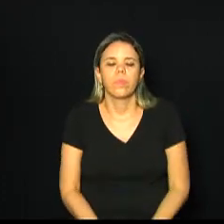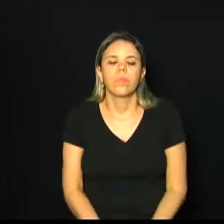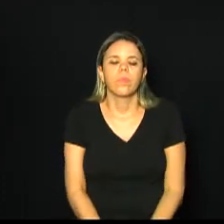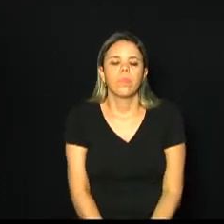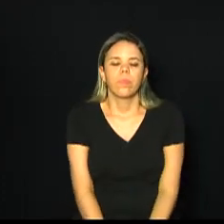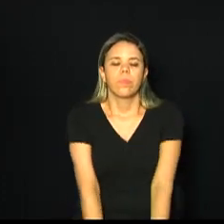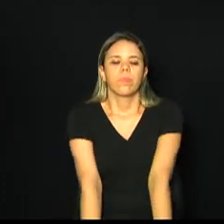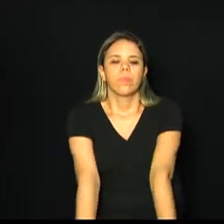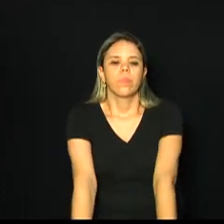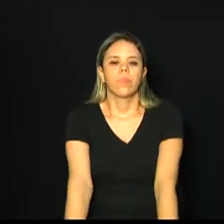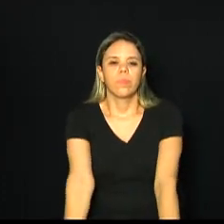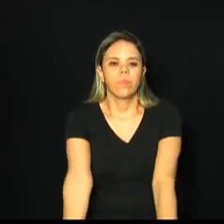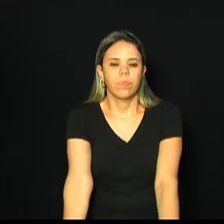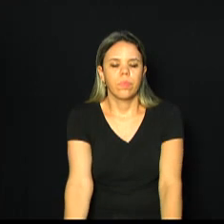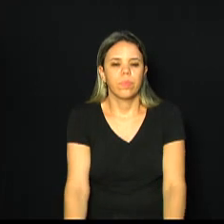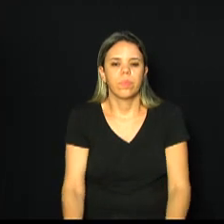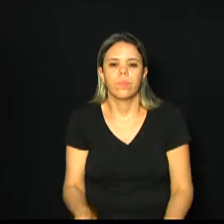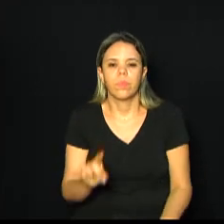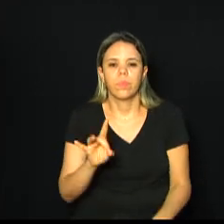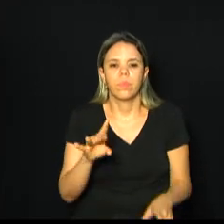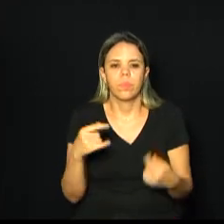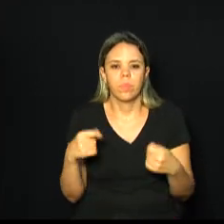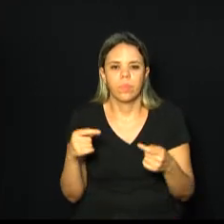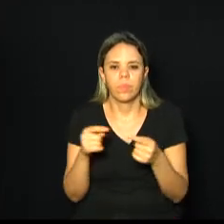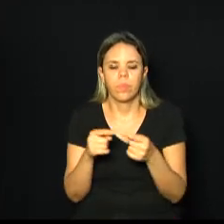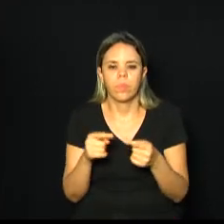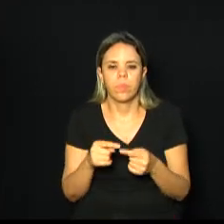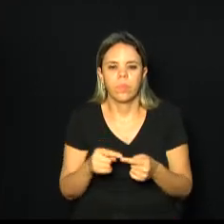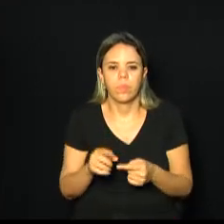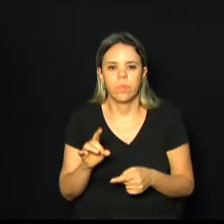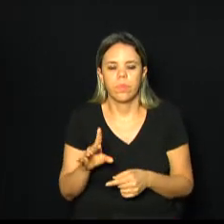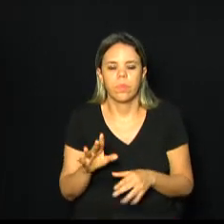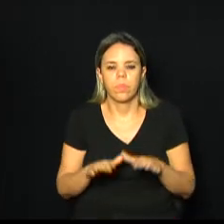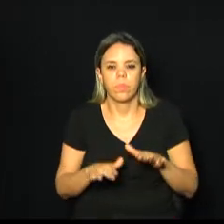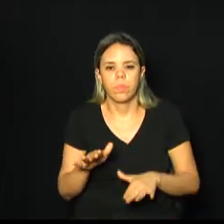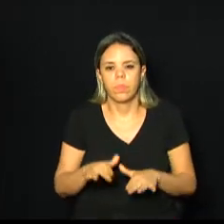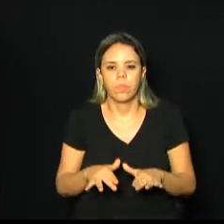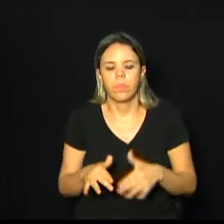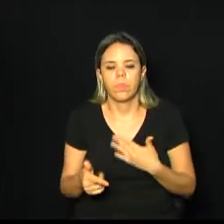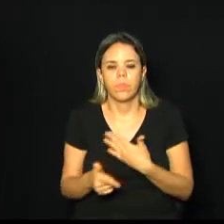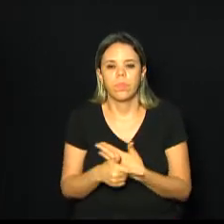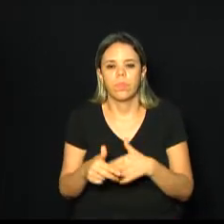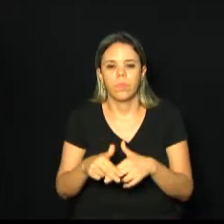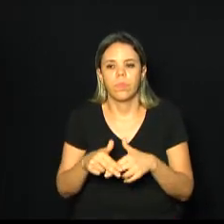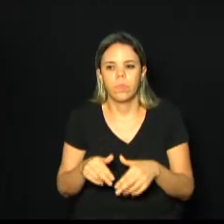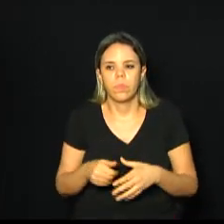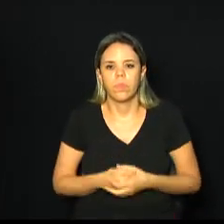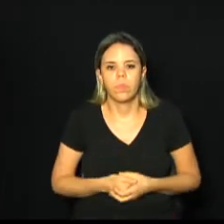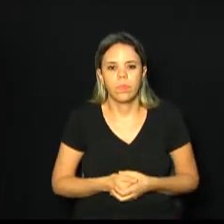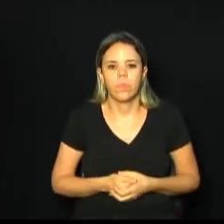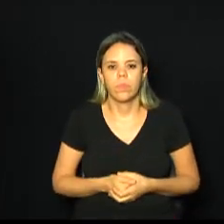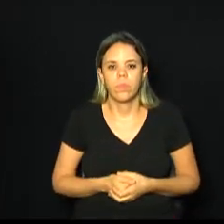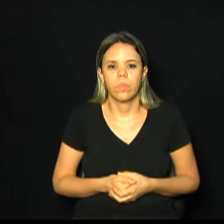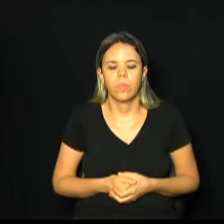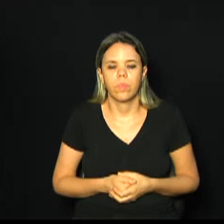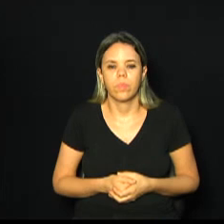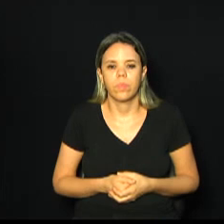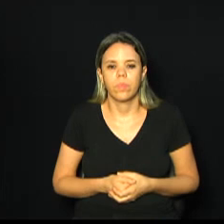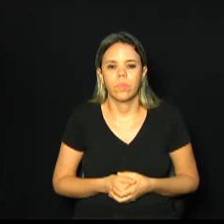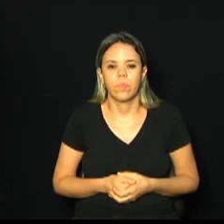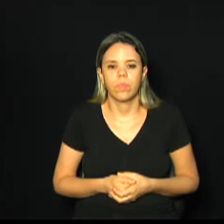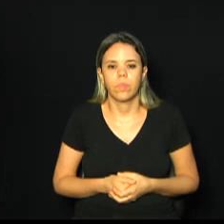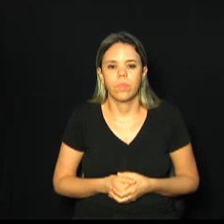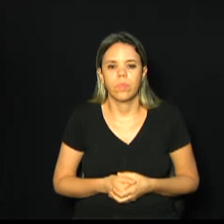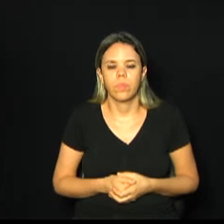que é coletar apenas o necessário para determinada função específica. E a